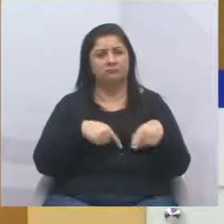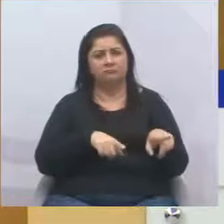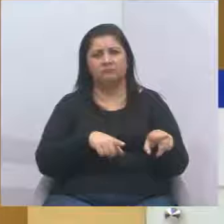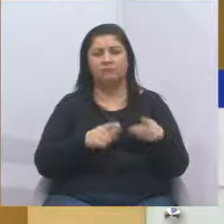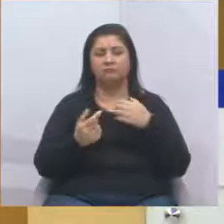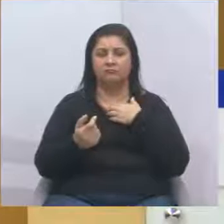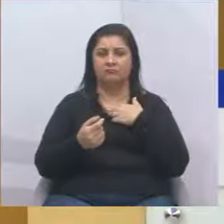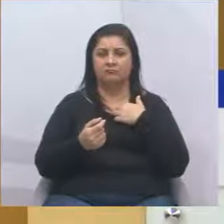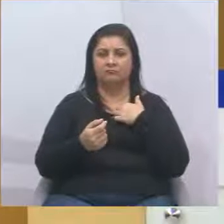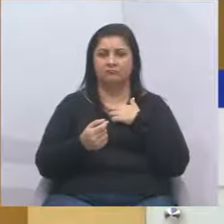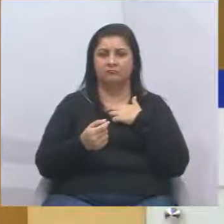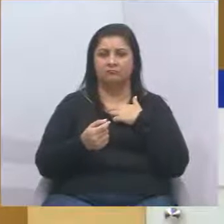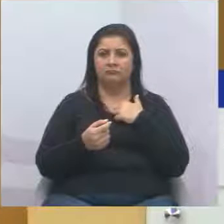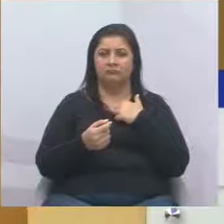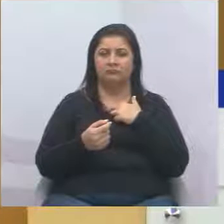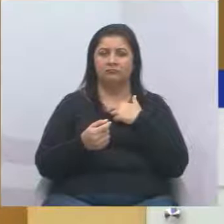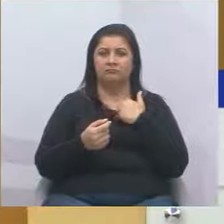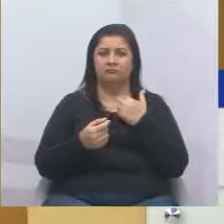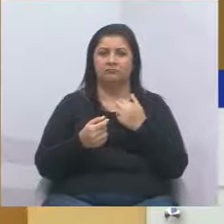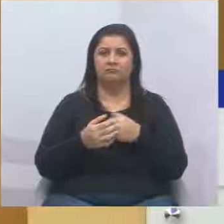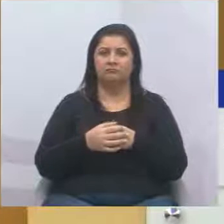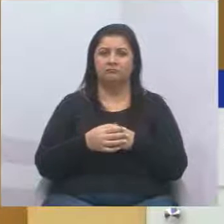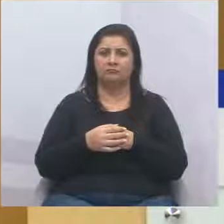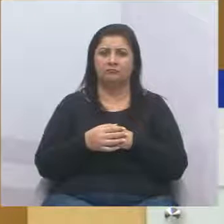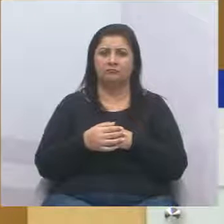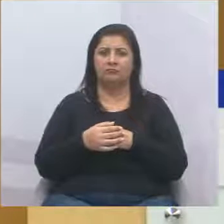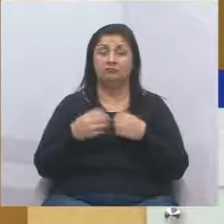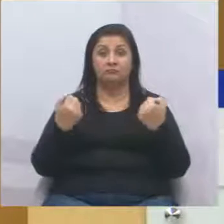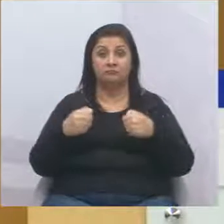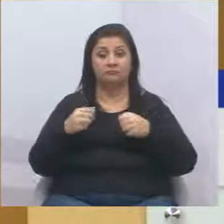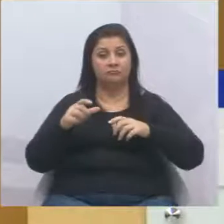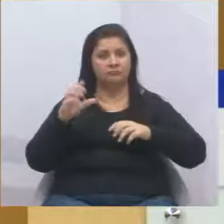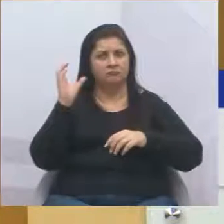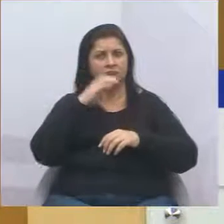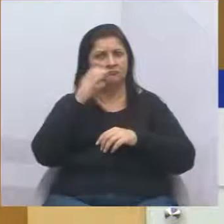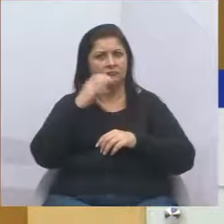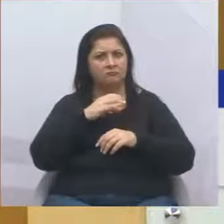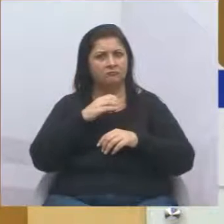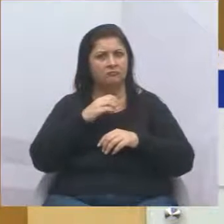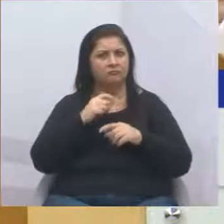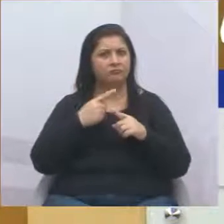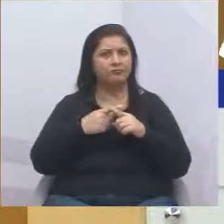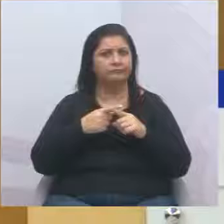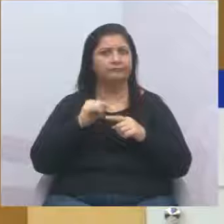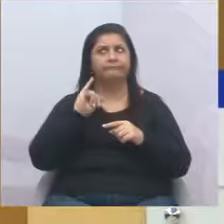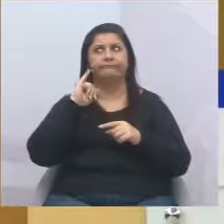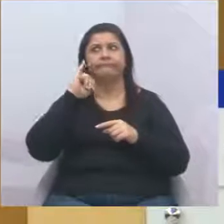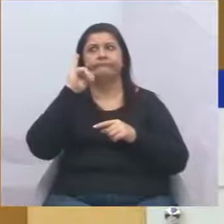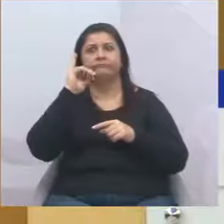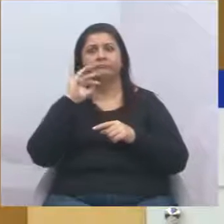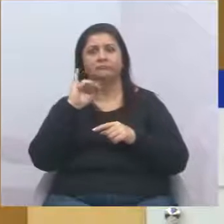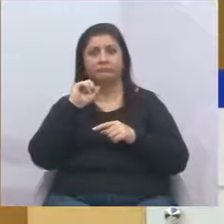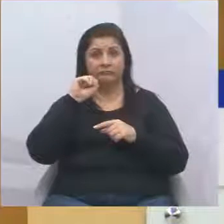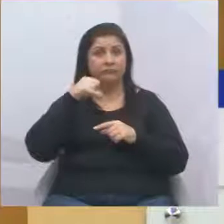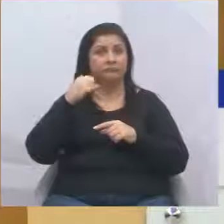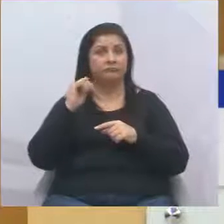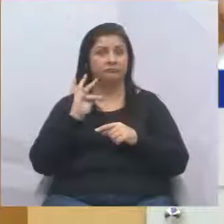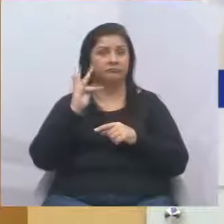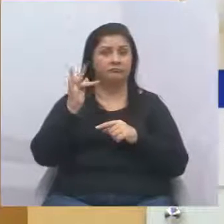é fundamental agirmos imediatamente antes que seja tarde demais.